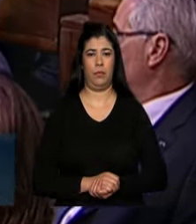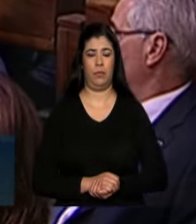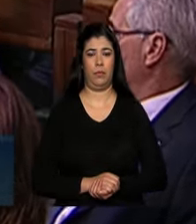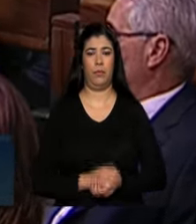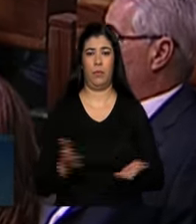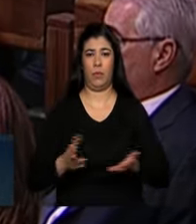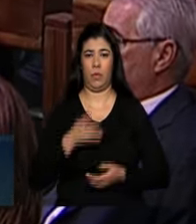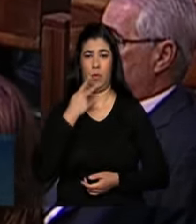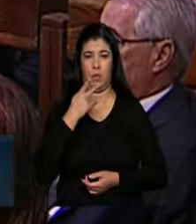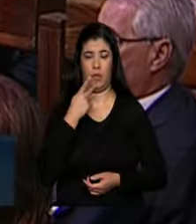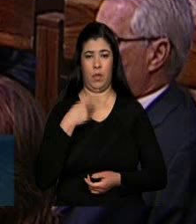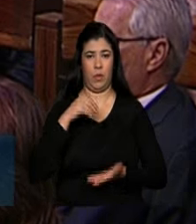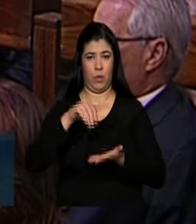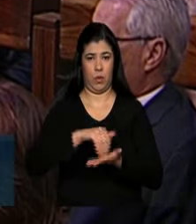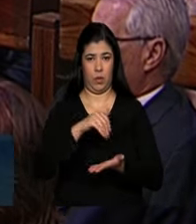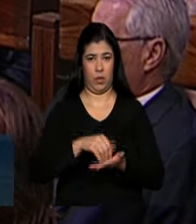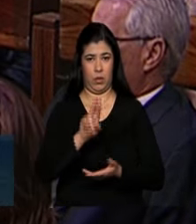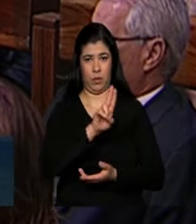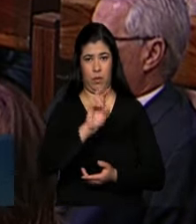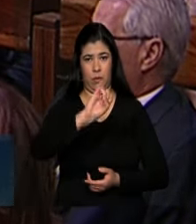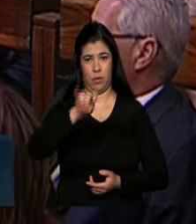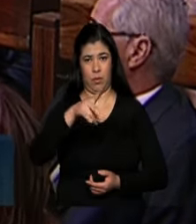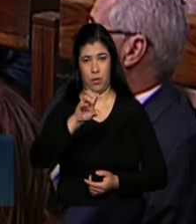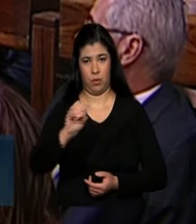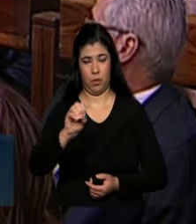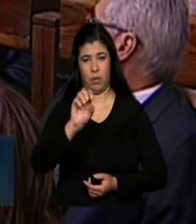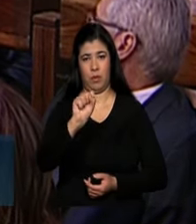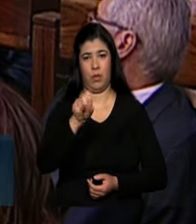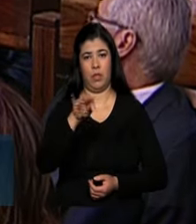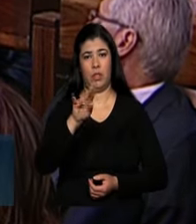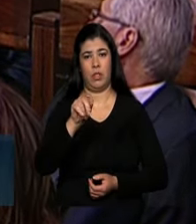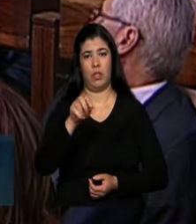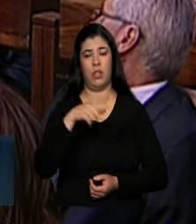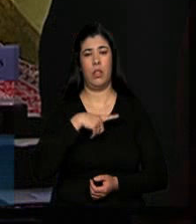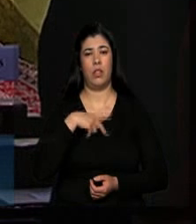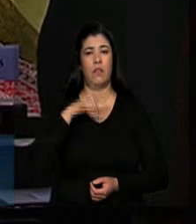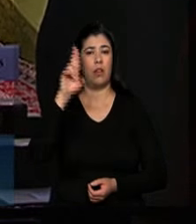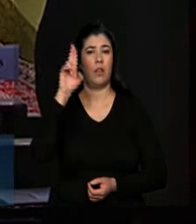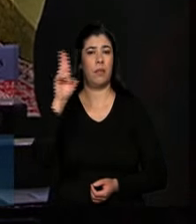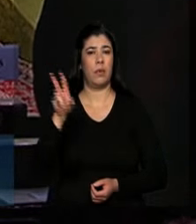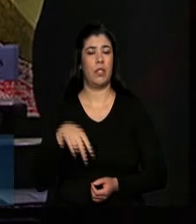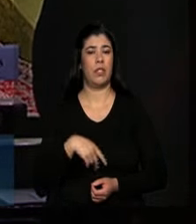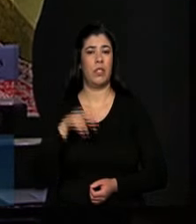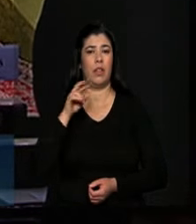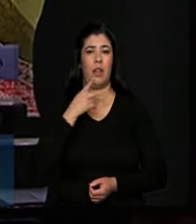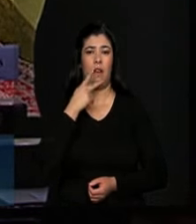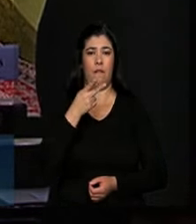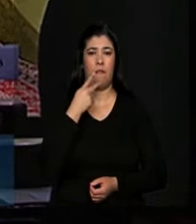Fará uso da palavra o secretário João Lucas Higino Santana, orador da turma Paulo Coll.